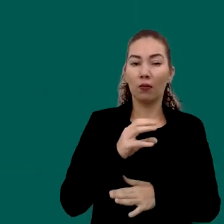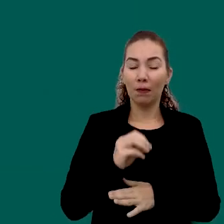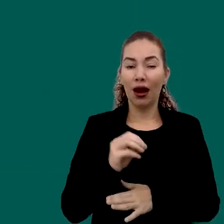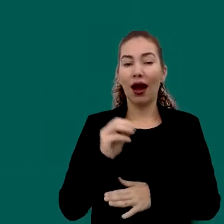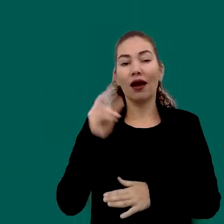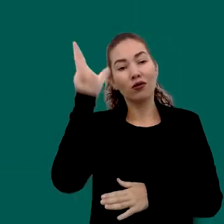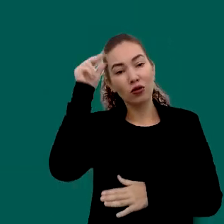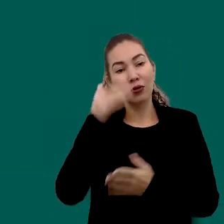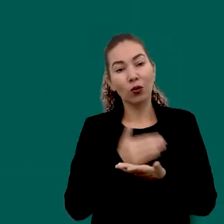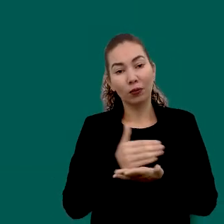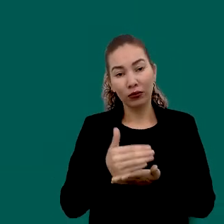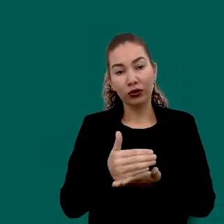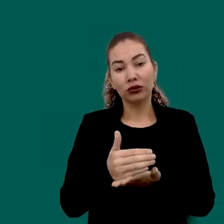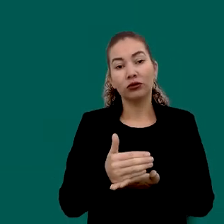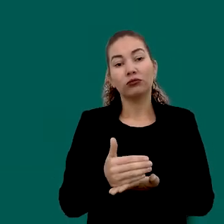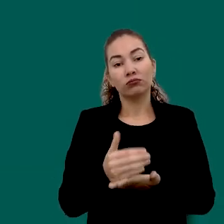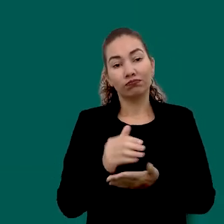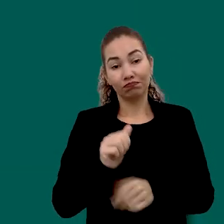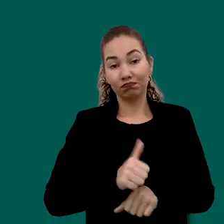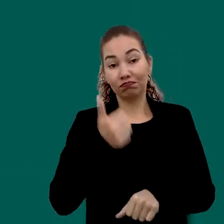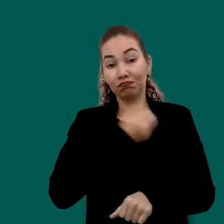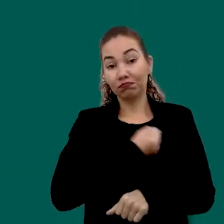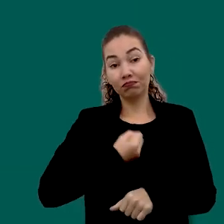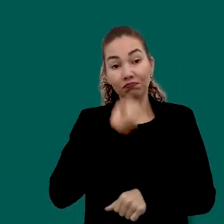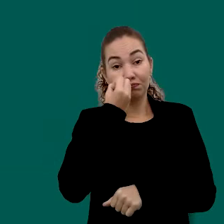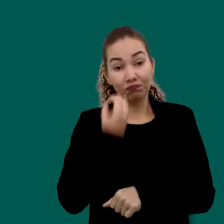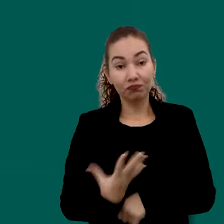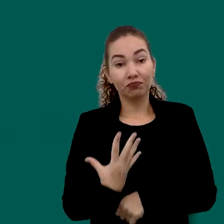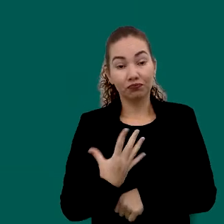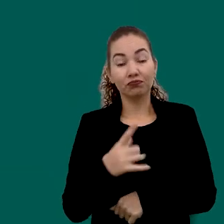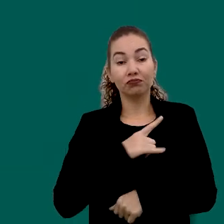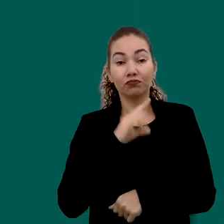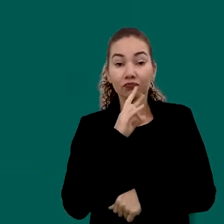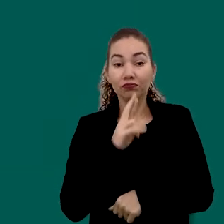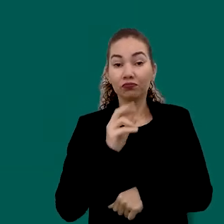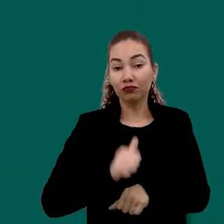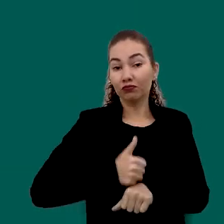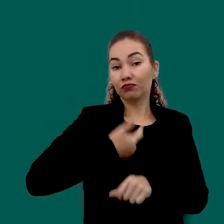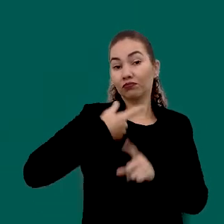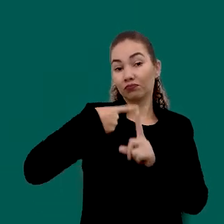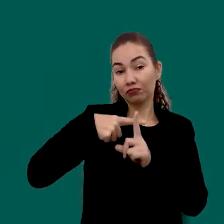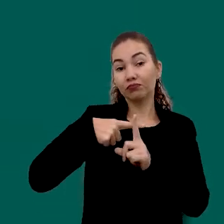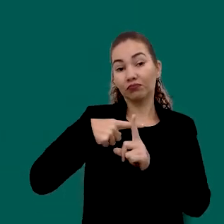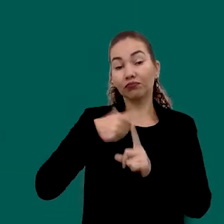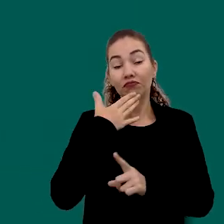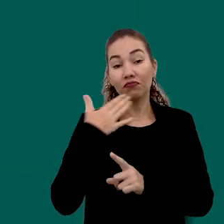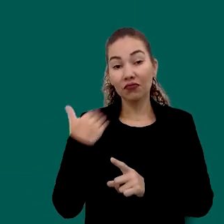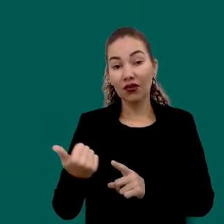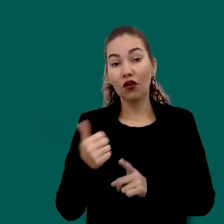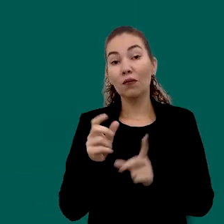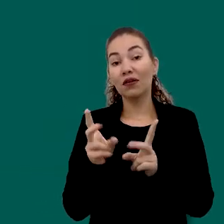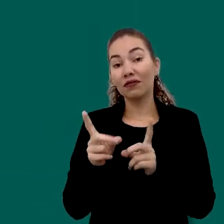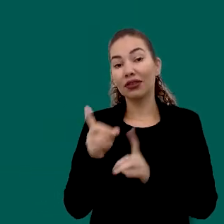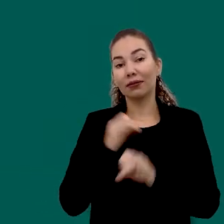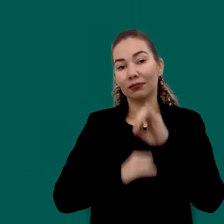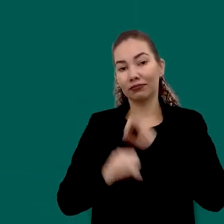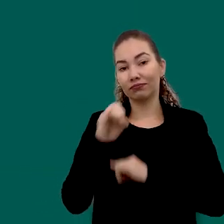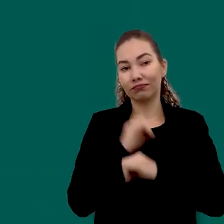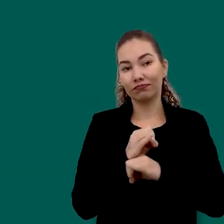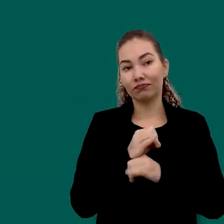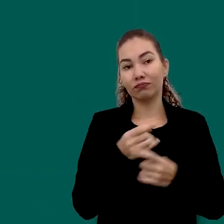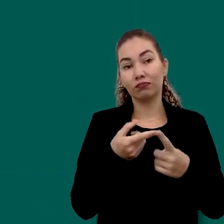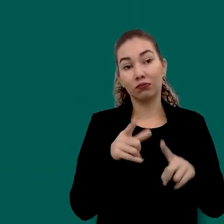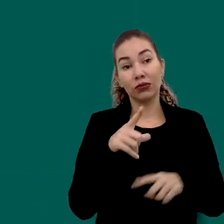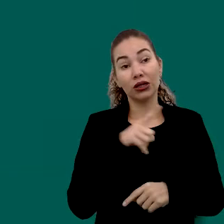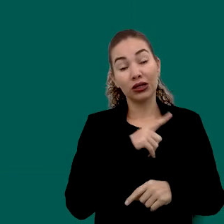adentro, com números satisfatórios, com números acima, com números que fazem tudo valer a pena a questão do e-commerce. Só que tem